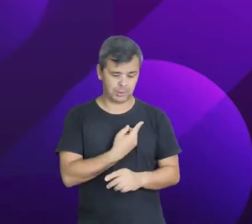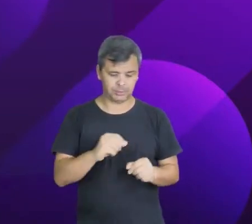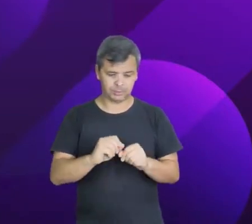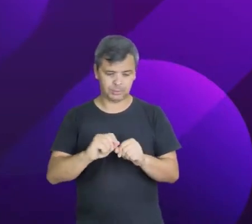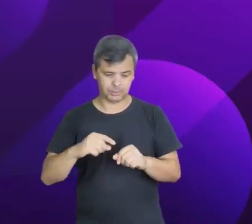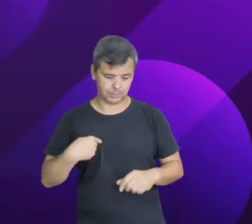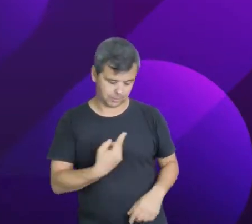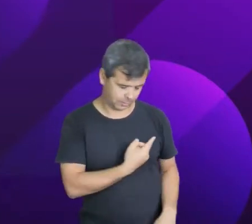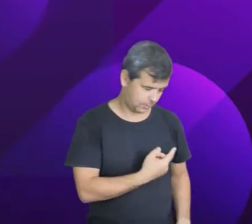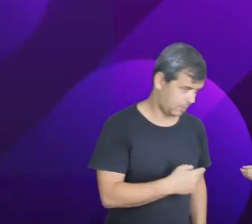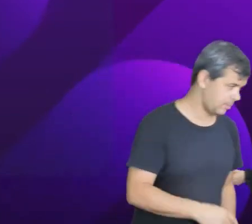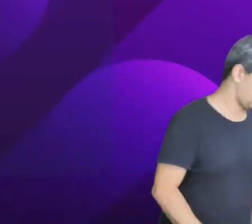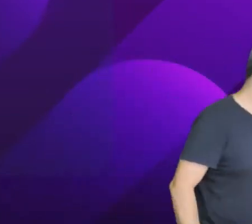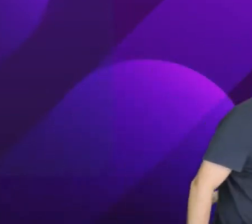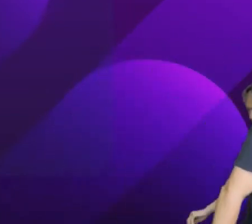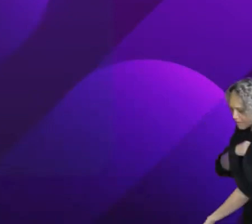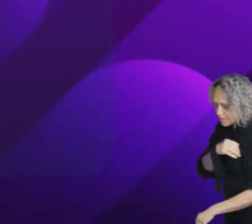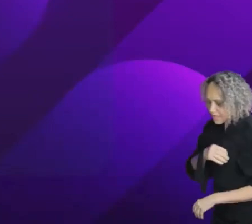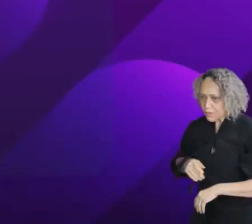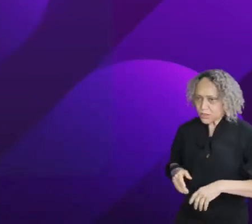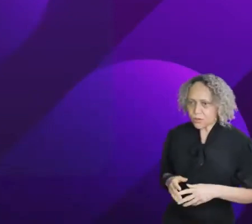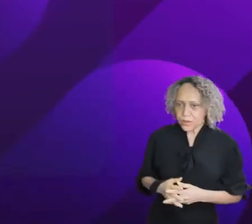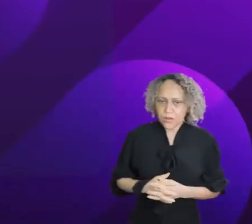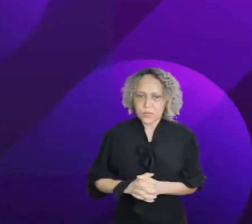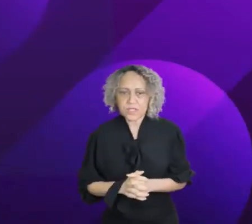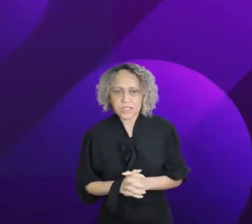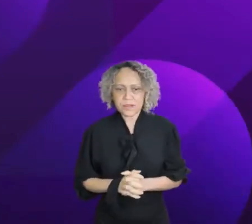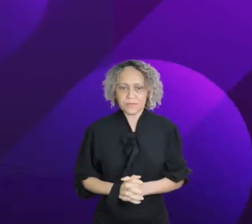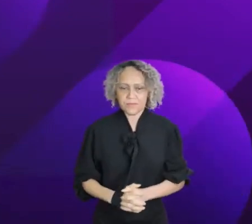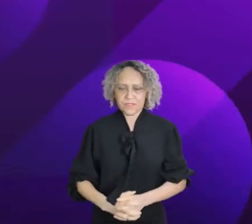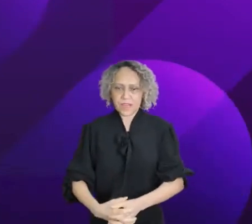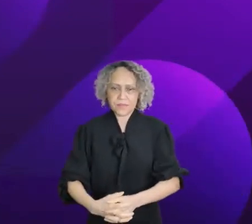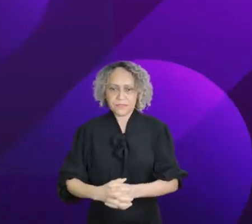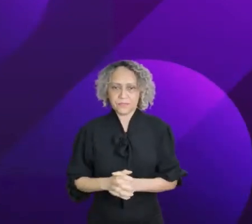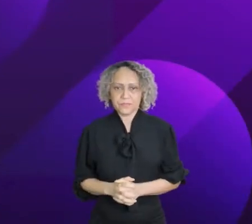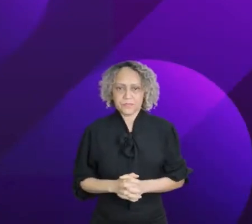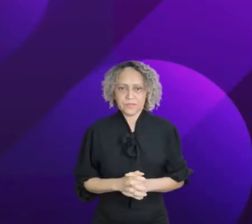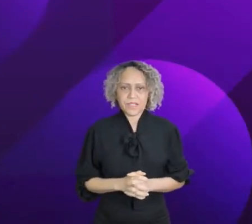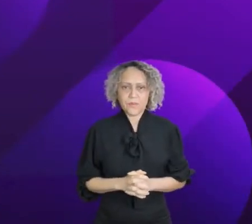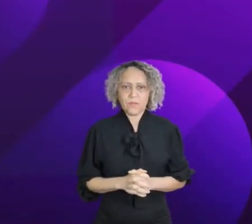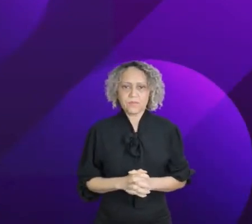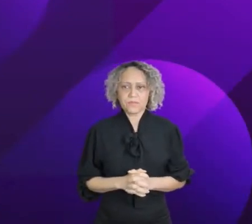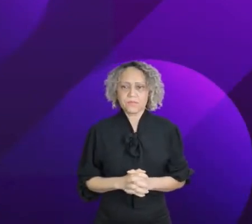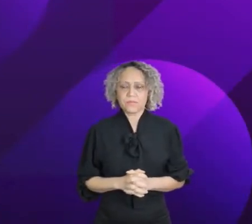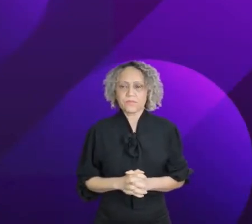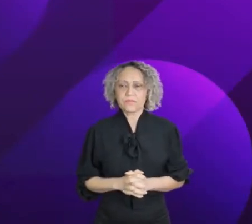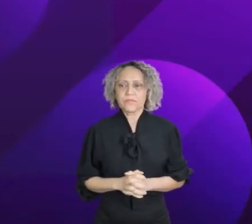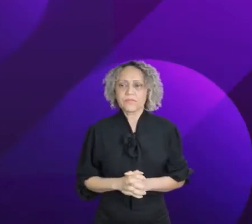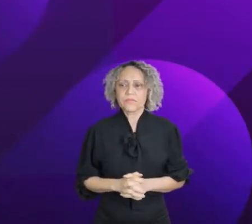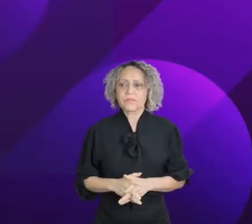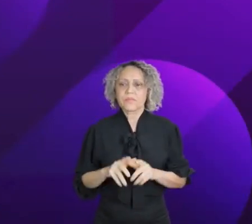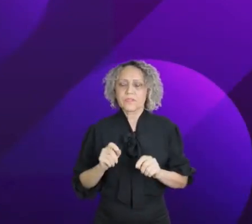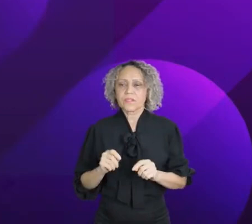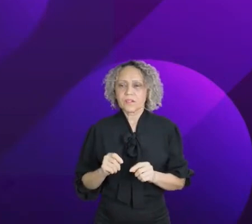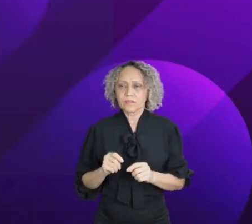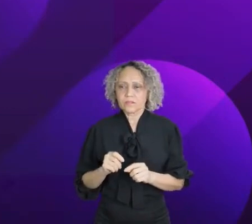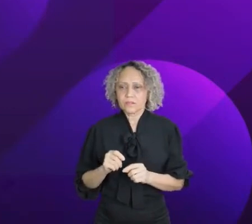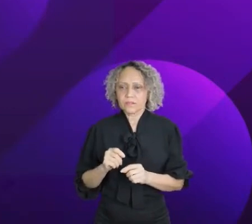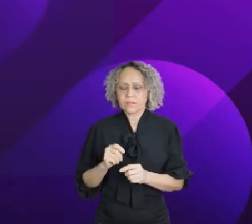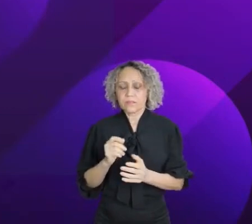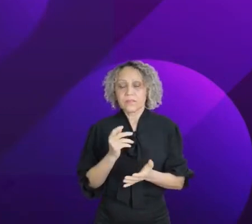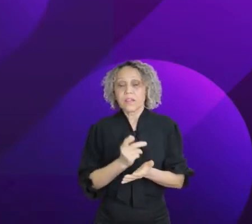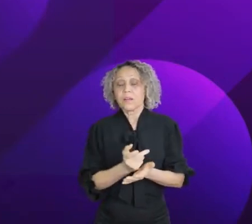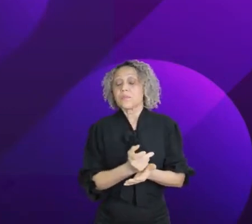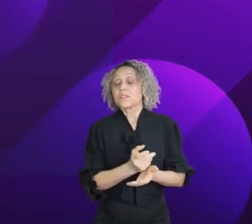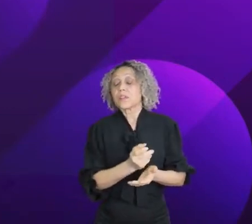o trabalhador, a trabalhadora que ganha um salário mínimo, é muito difícil de manter uma